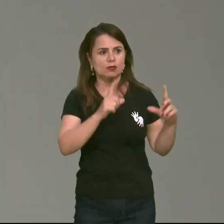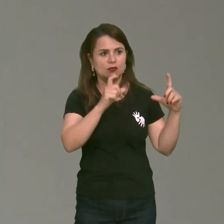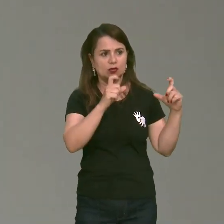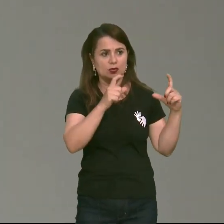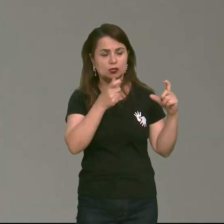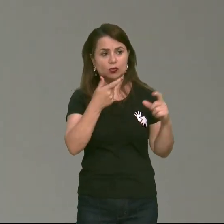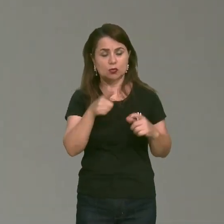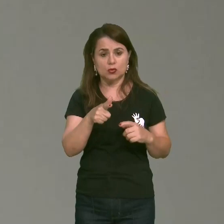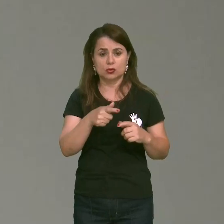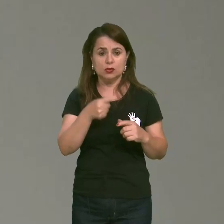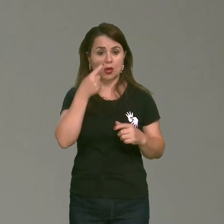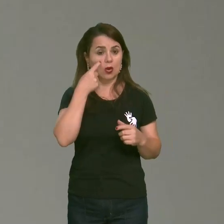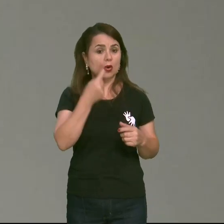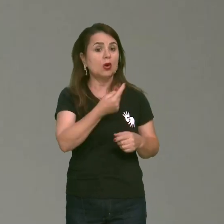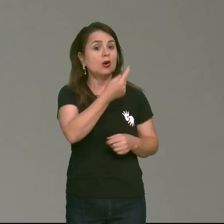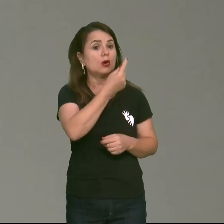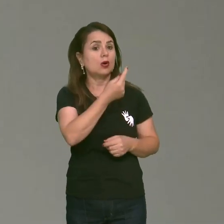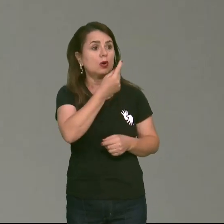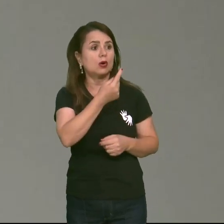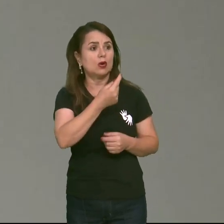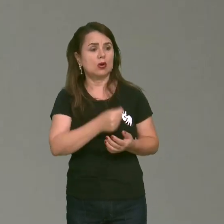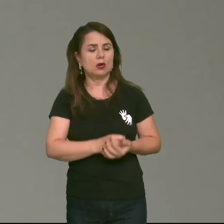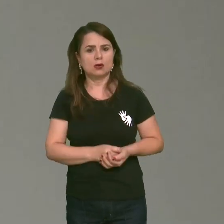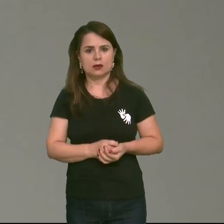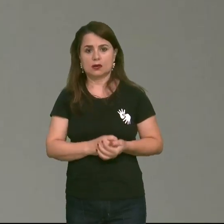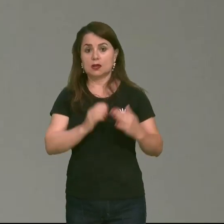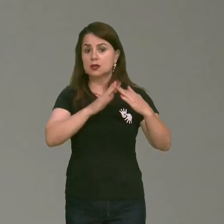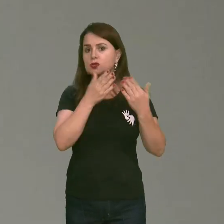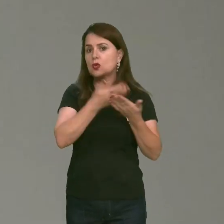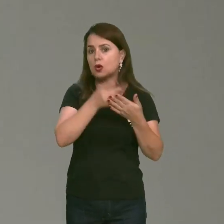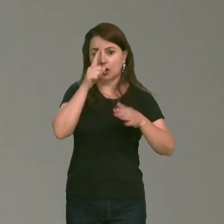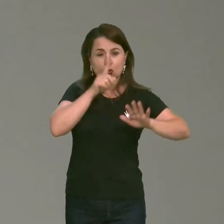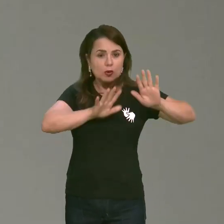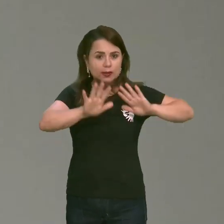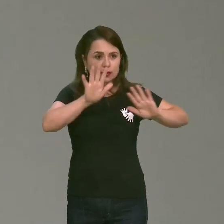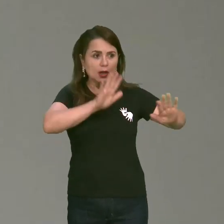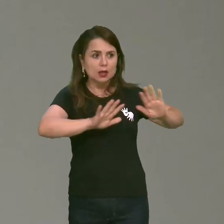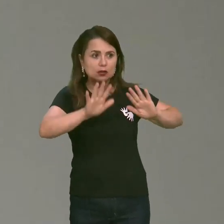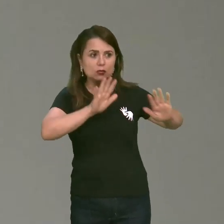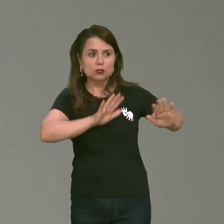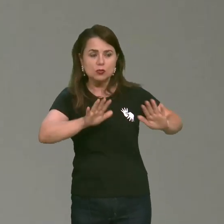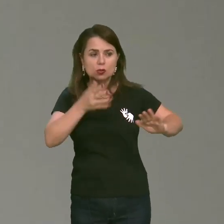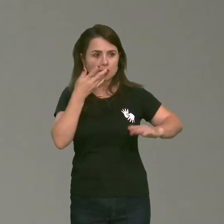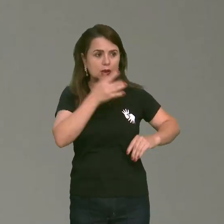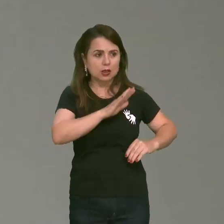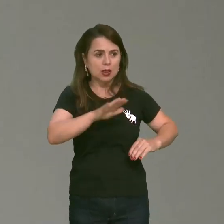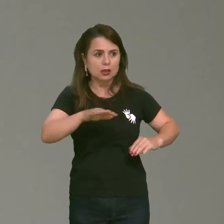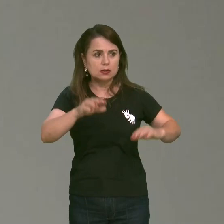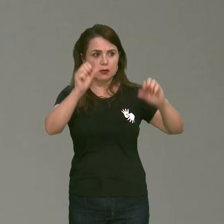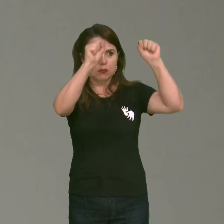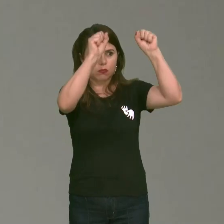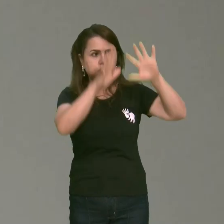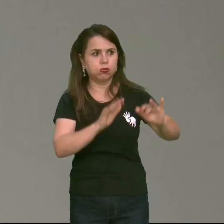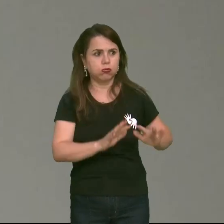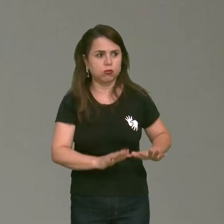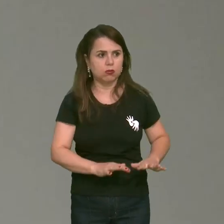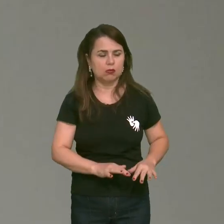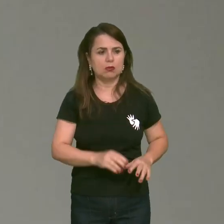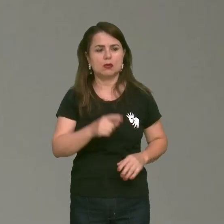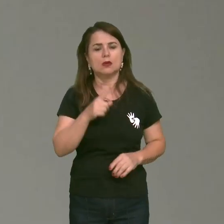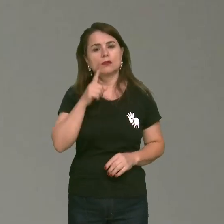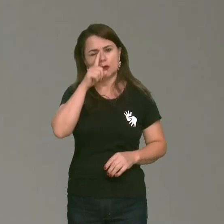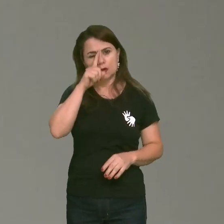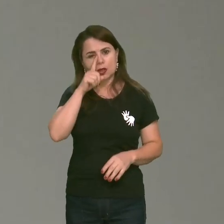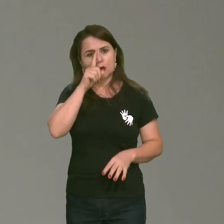só uma escola na nossa cidade cuidado vai cair na cabeça de criança pode acontecer uma tragédia em